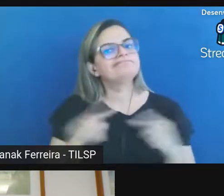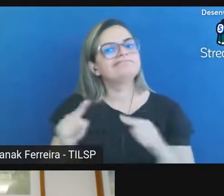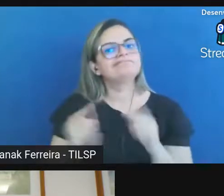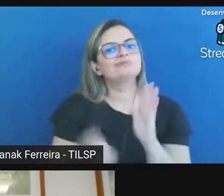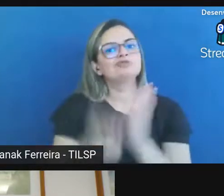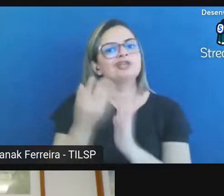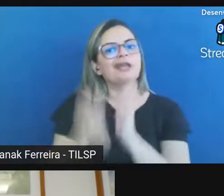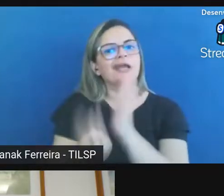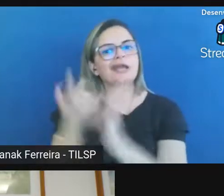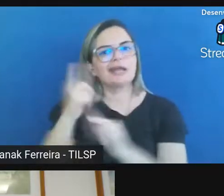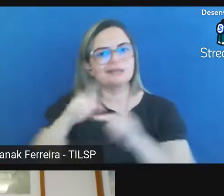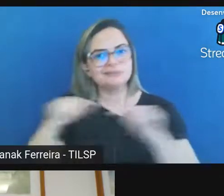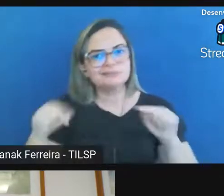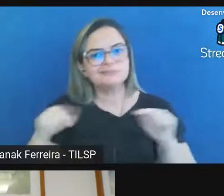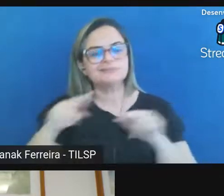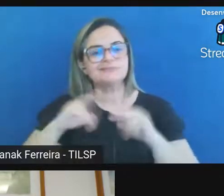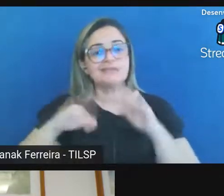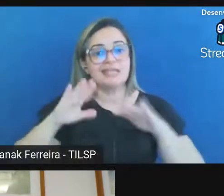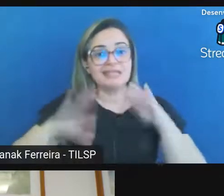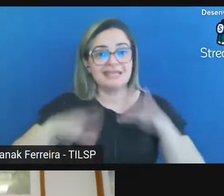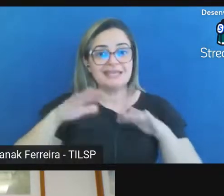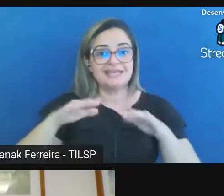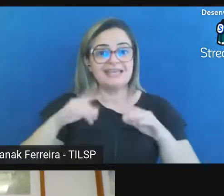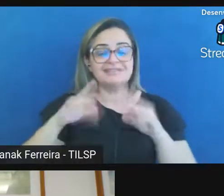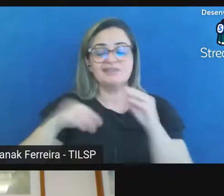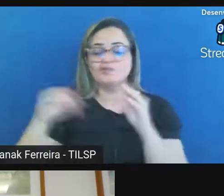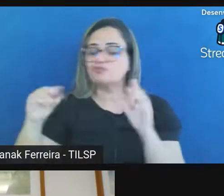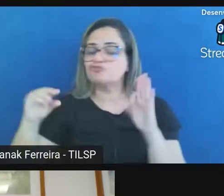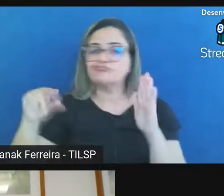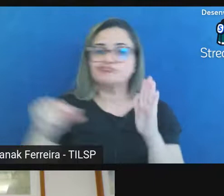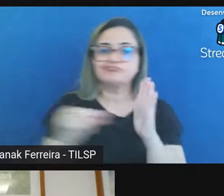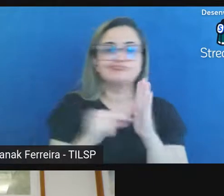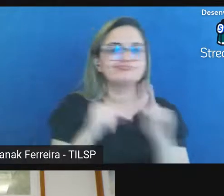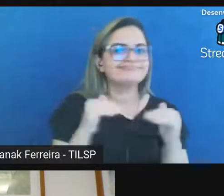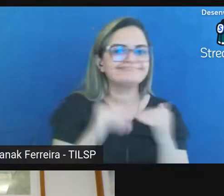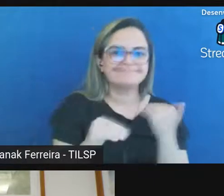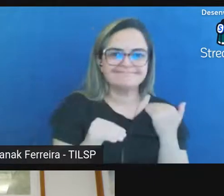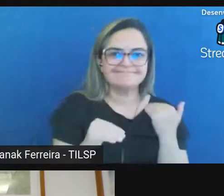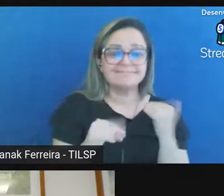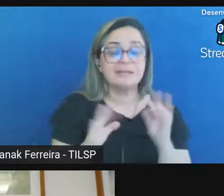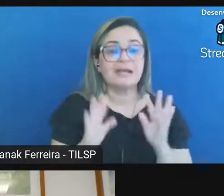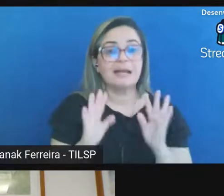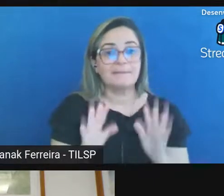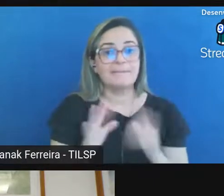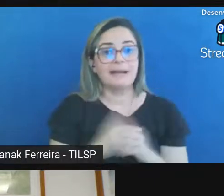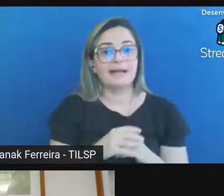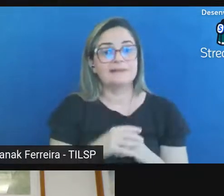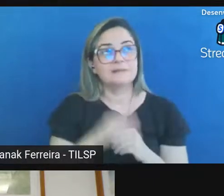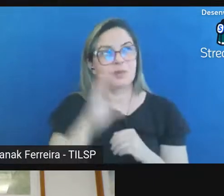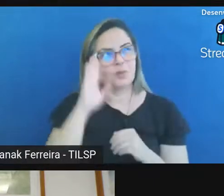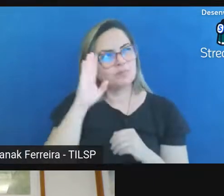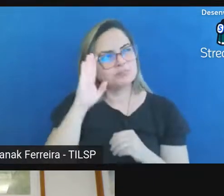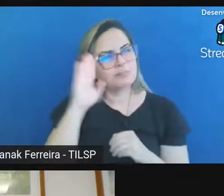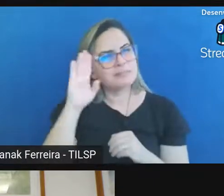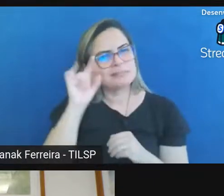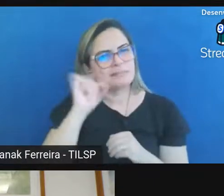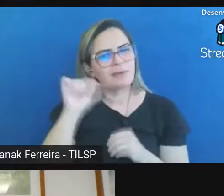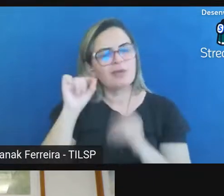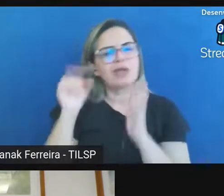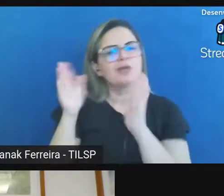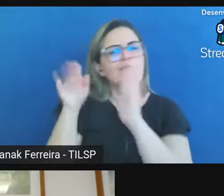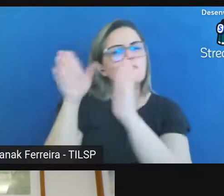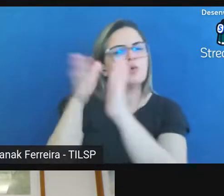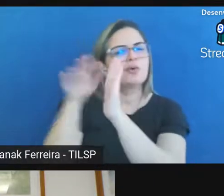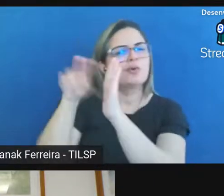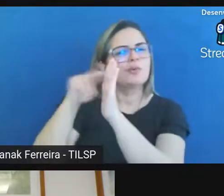algumas vezes esses suportes são incompatíveis entre si entretanto um dos fundamentos dos repositórios é proporcionar a